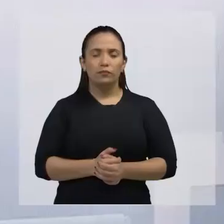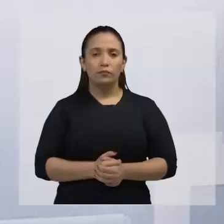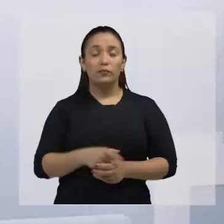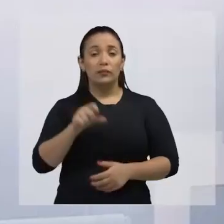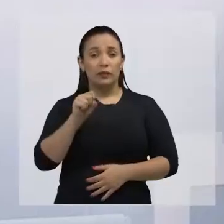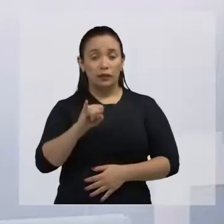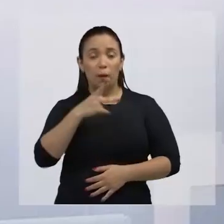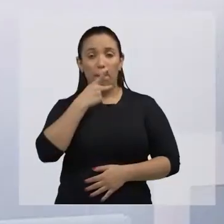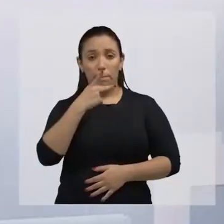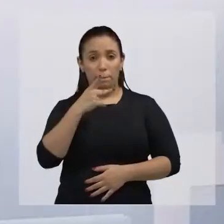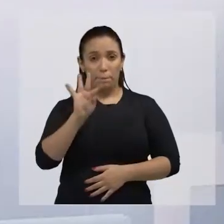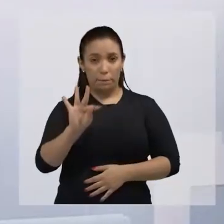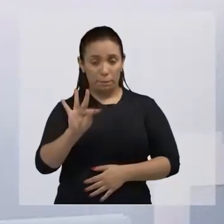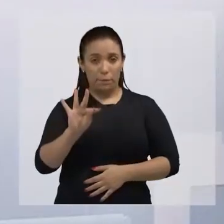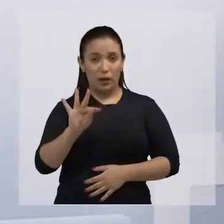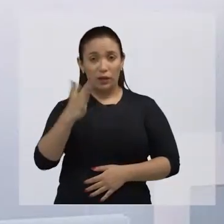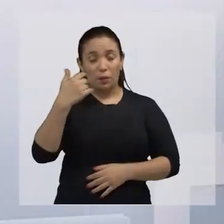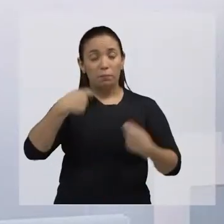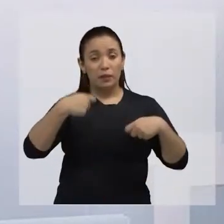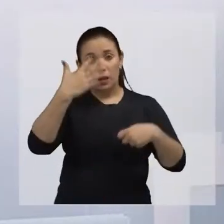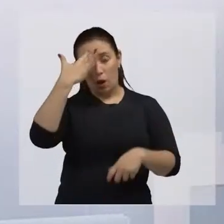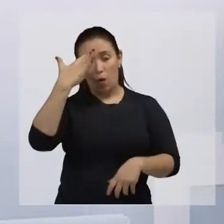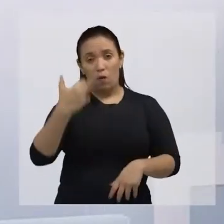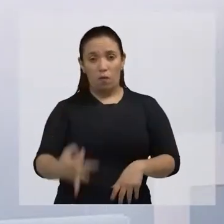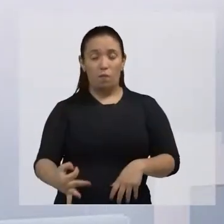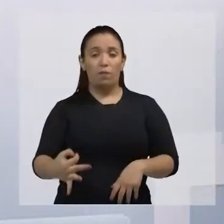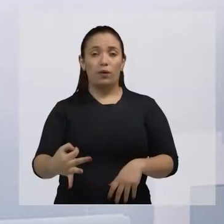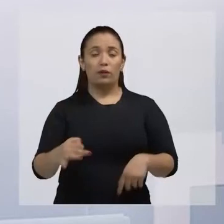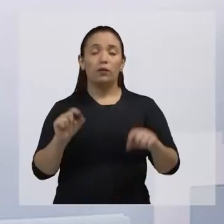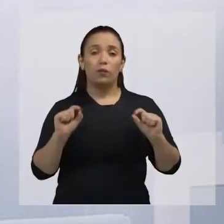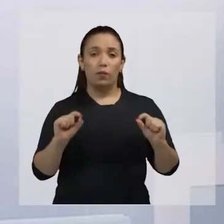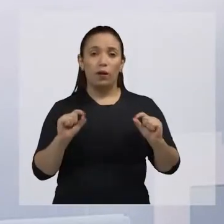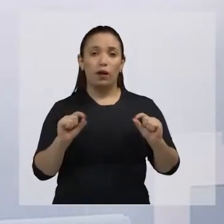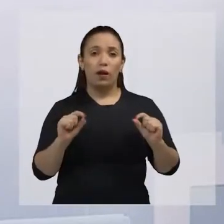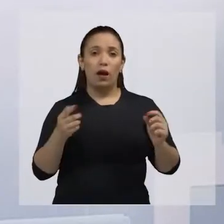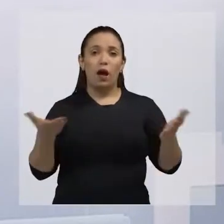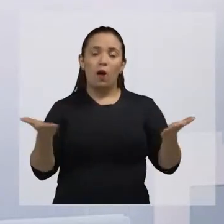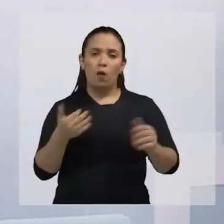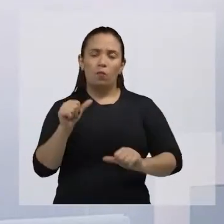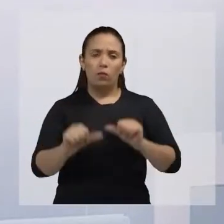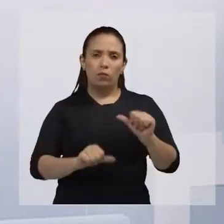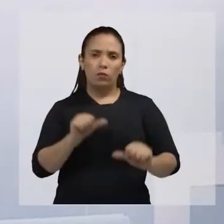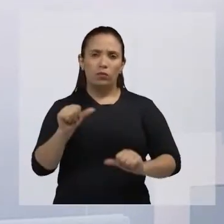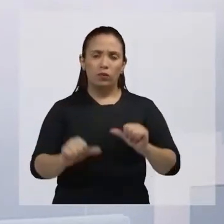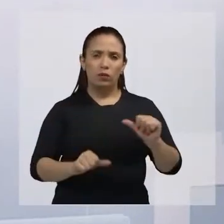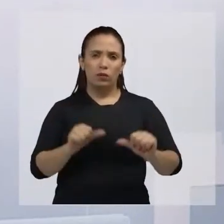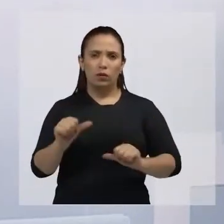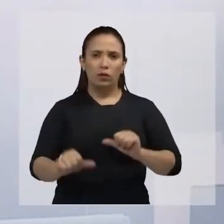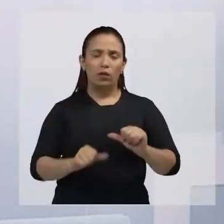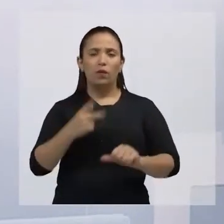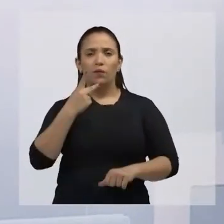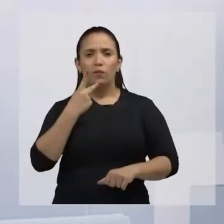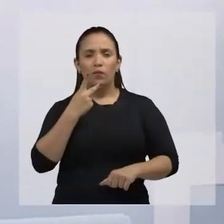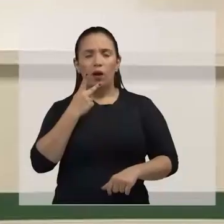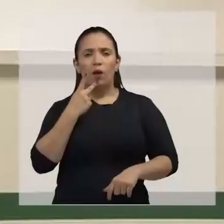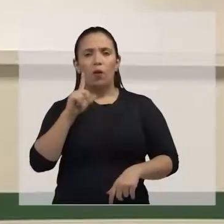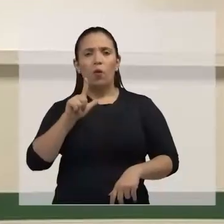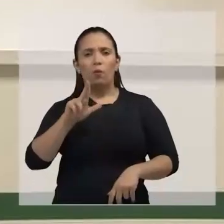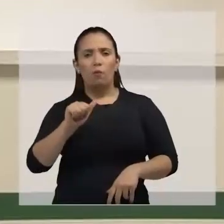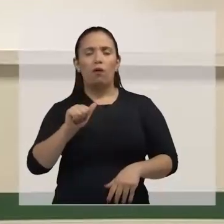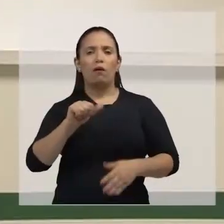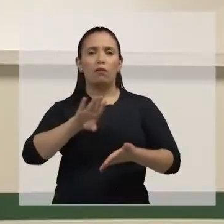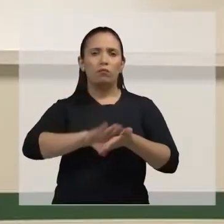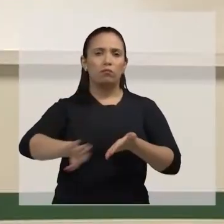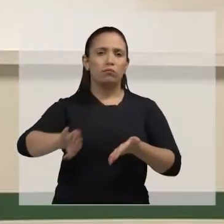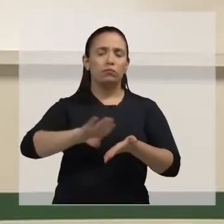nacional do Partido dos Trabalhadores compreender que o momento agora é mudar esse discurso de eleição pegar sem o legado, Lula, as pegar coisas o legado